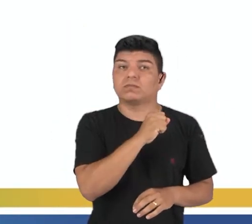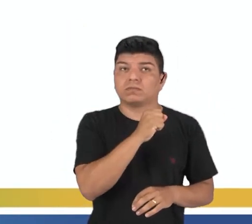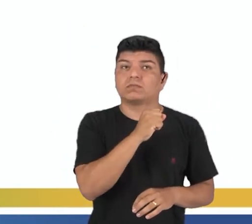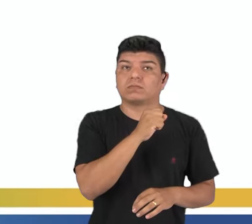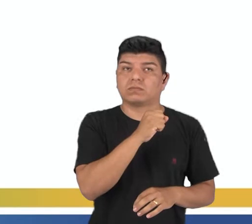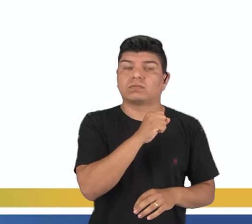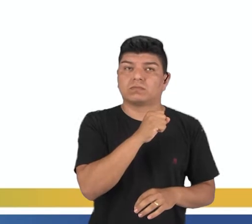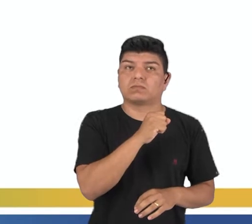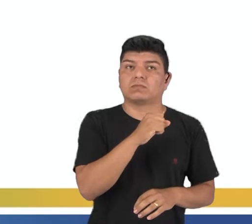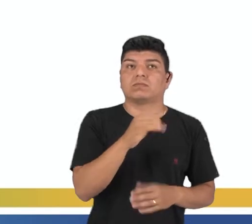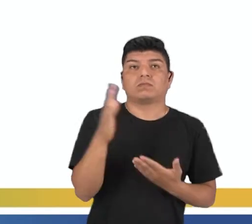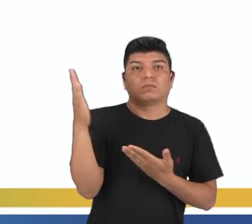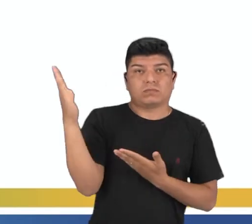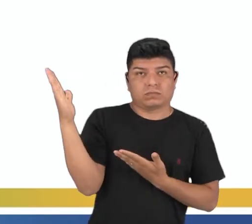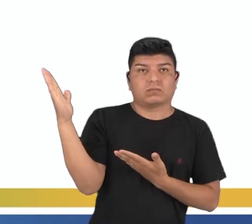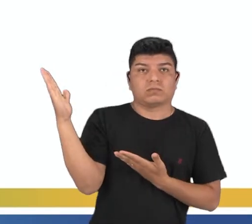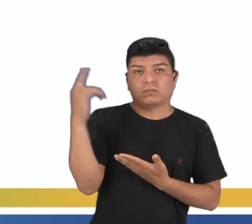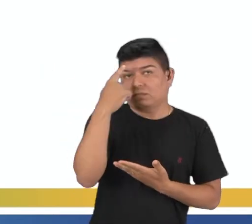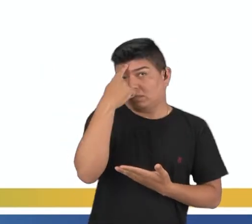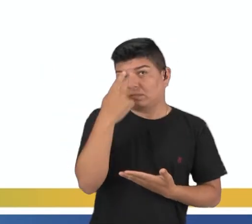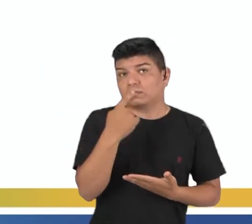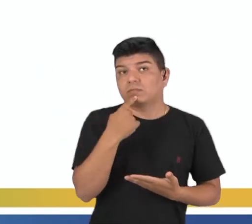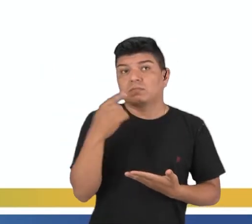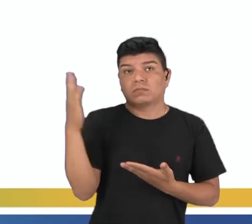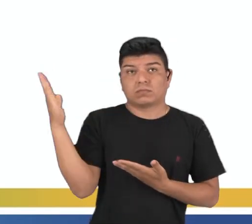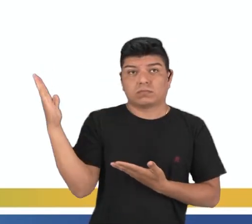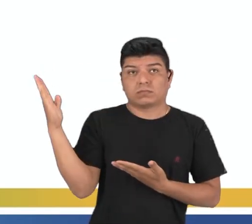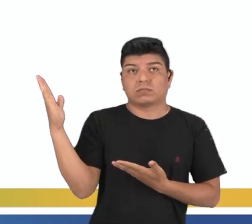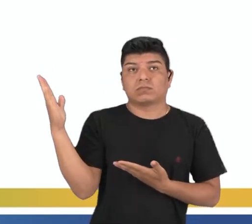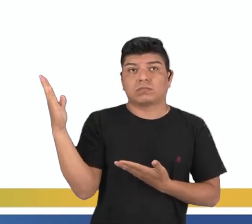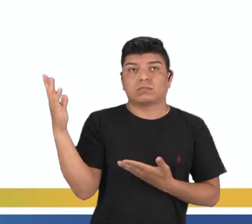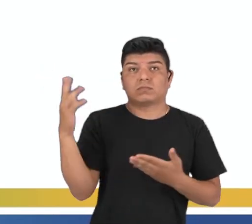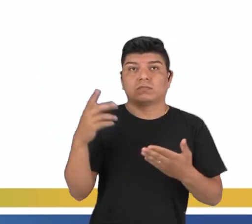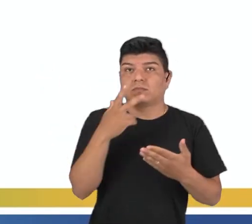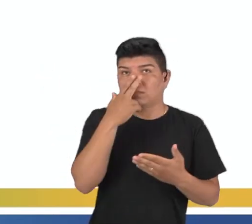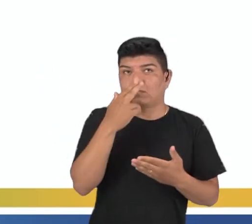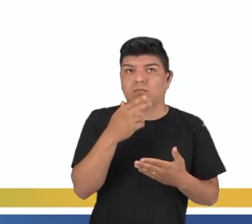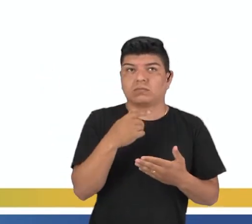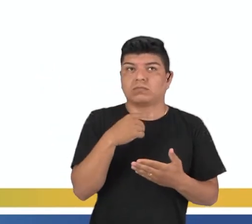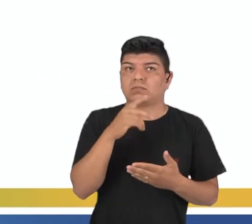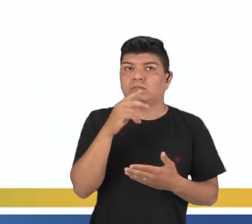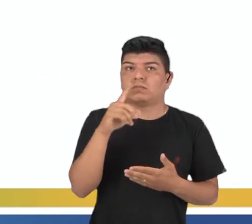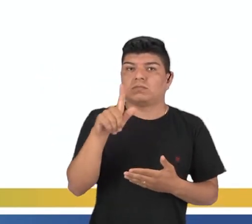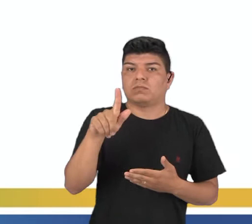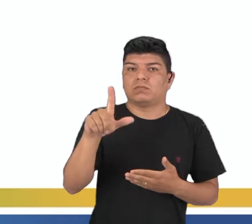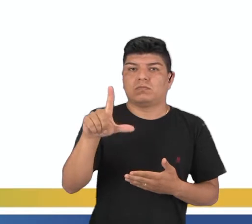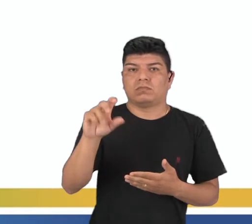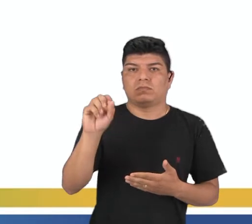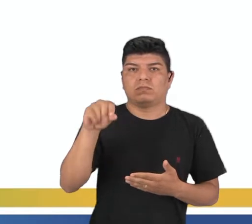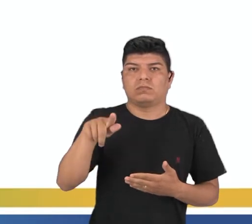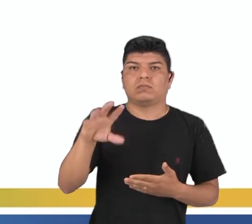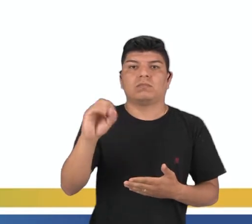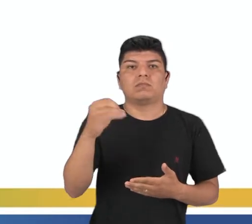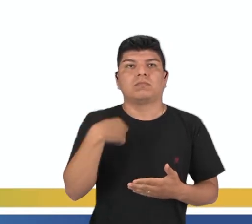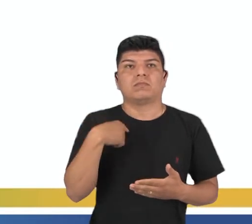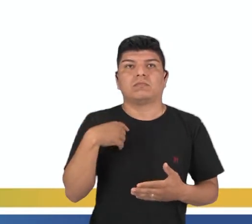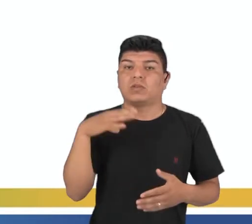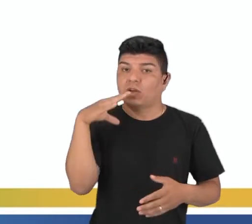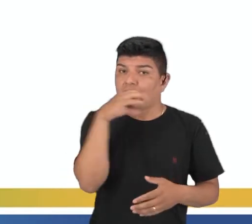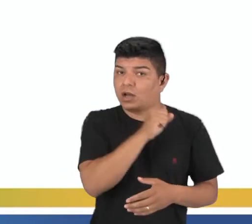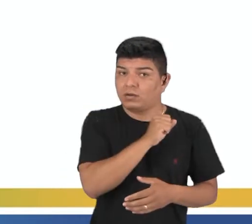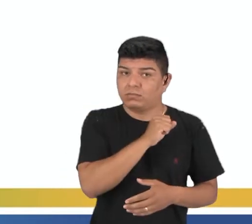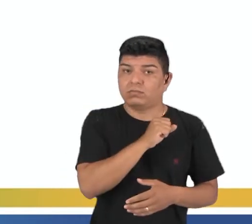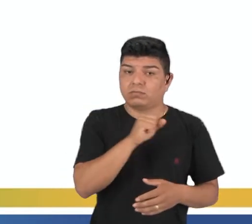né? Então, nós temos aí nessa imagem um som longo, ele se alonga, né? E um som mais